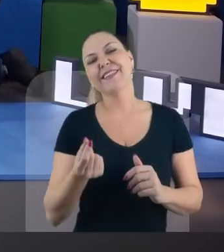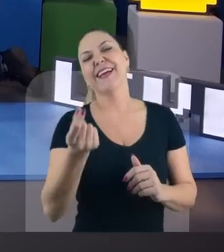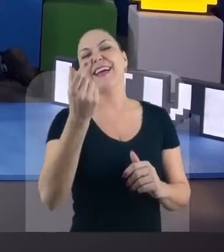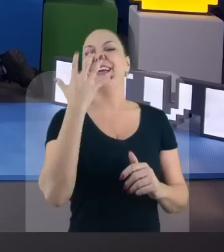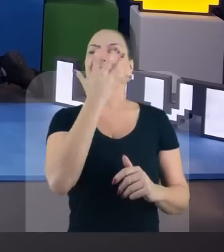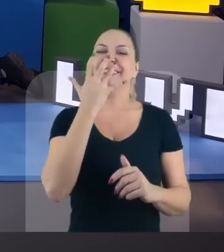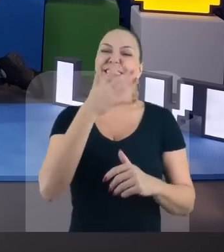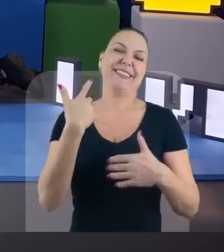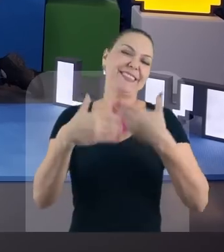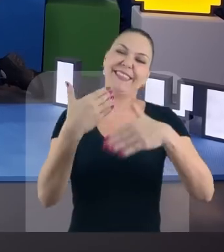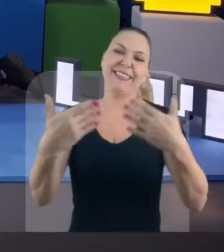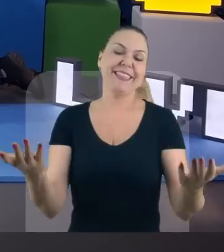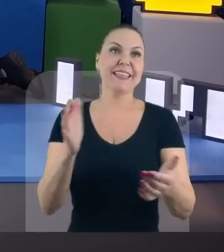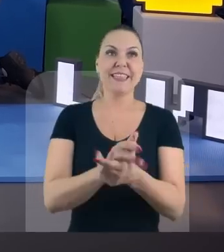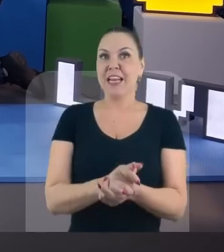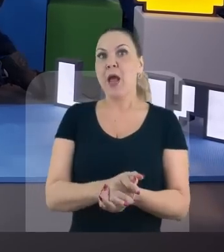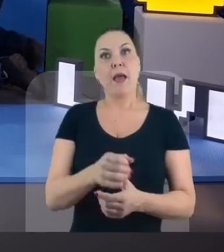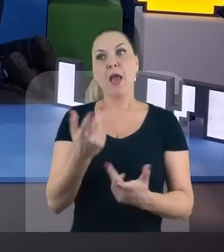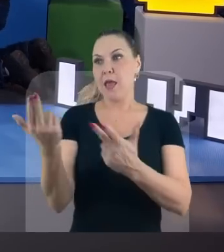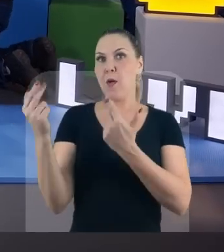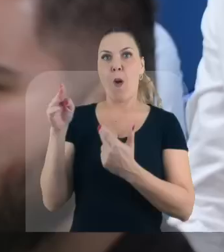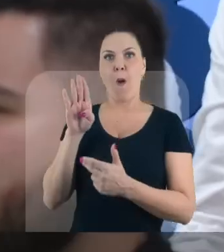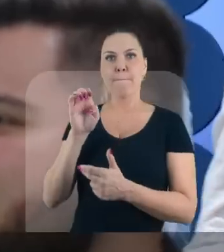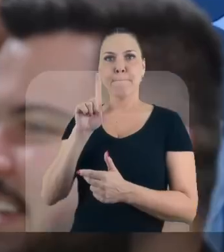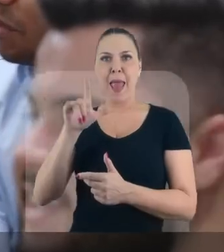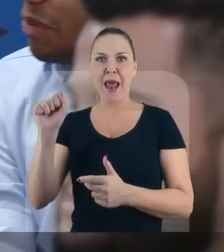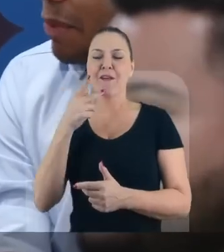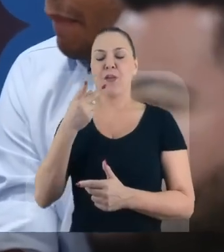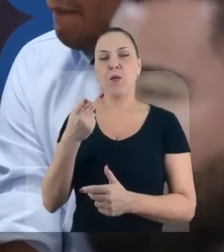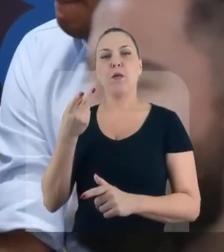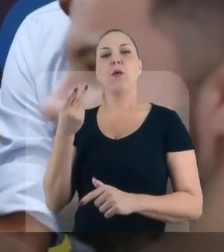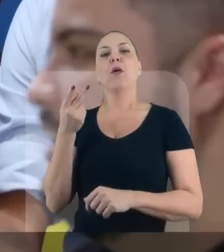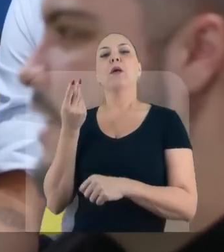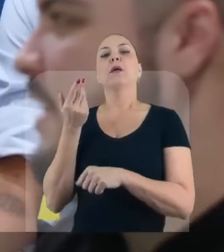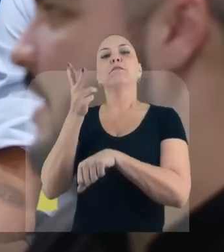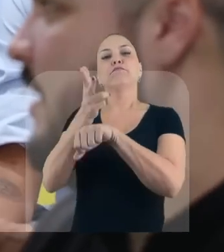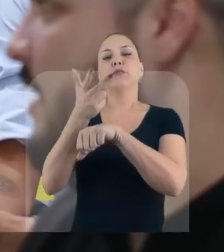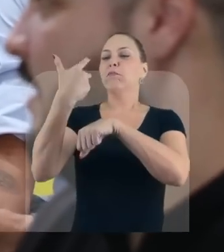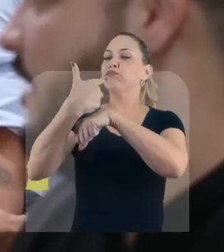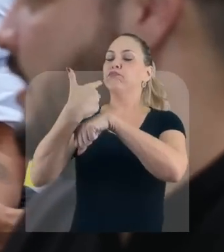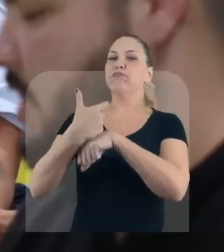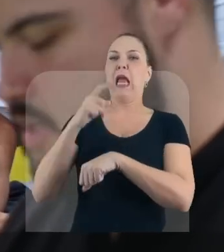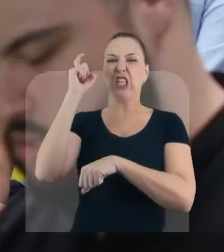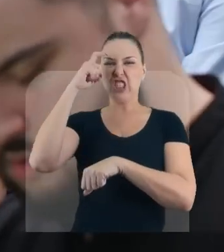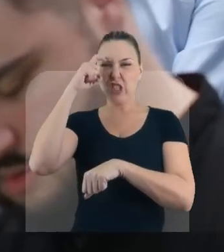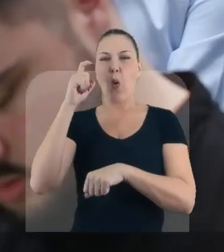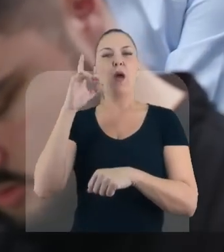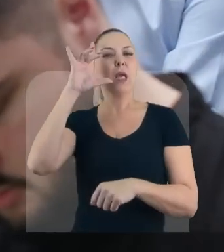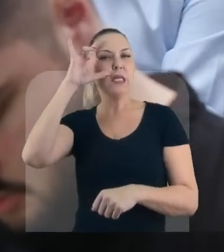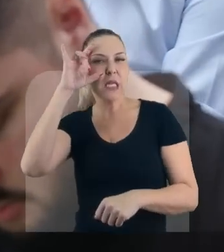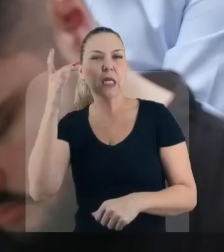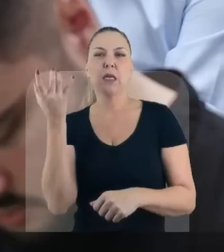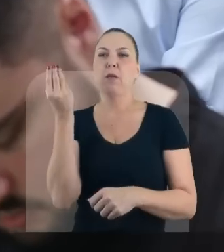cantar toda. Pai, então, como a Bela falou, eu comecei postando paródia não, cover no TikTok, Instagram em 2020,